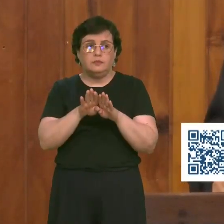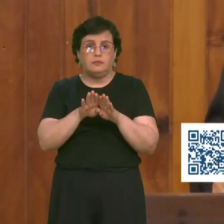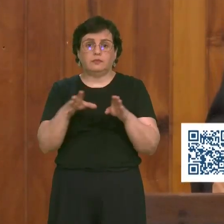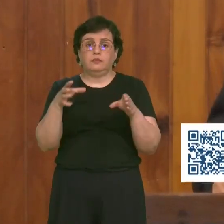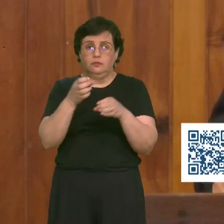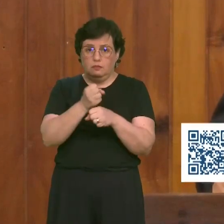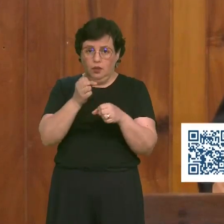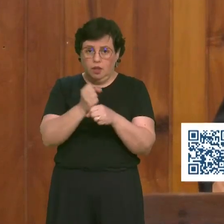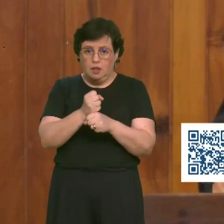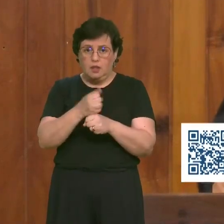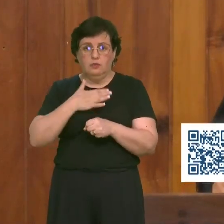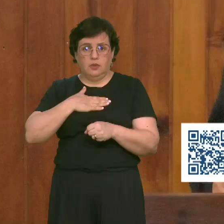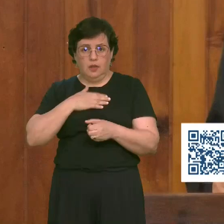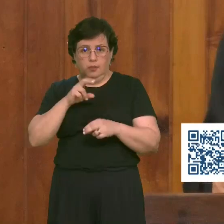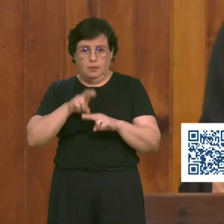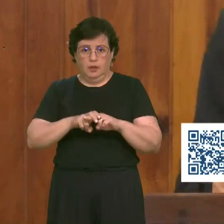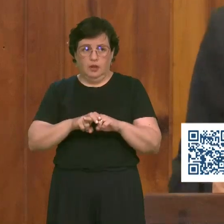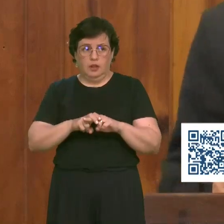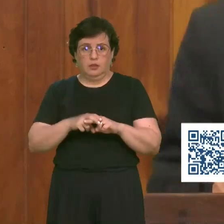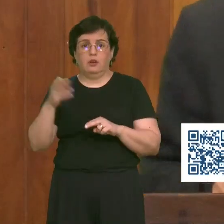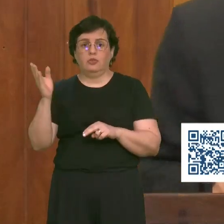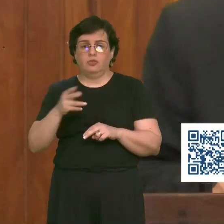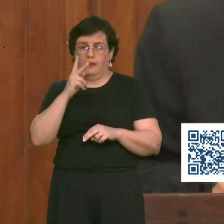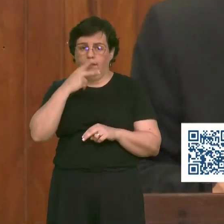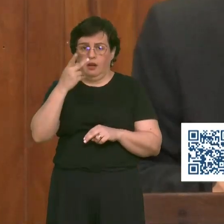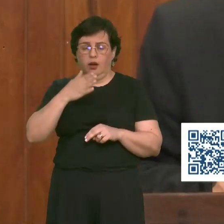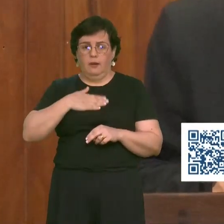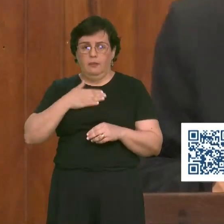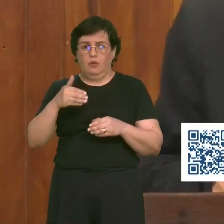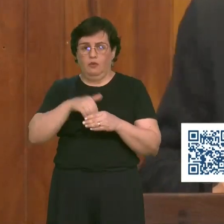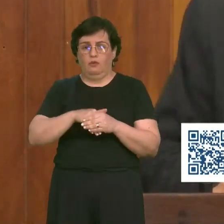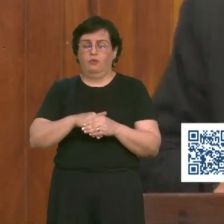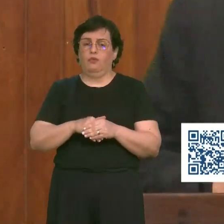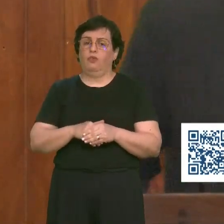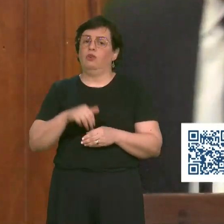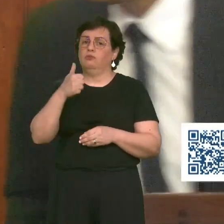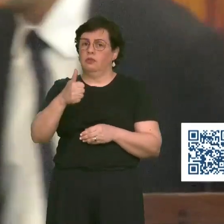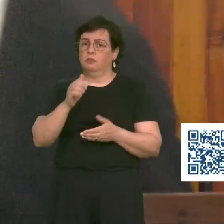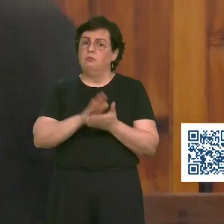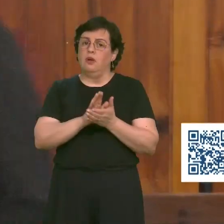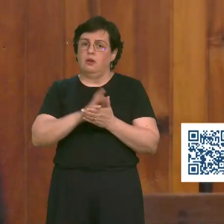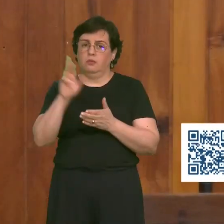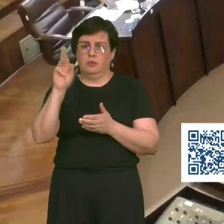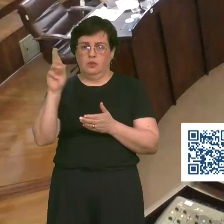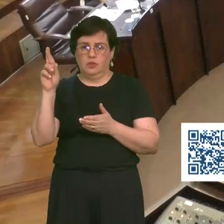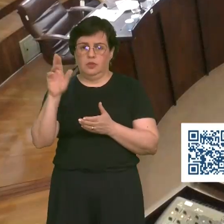adendo da minha cadeira e já manifestar meu voto favorável Parabéns Rogerinho